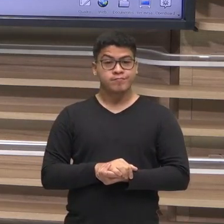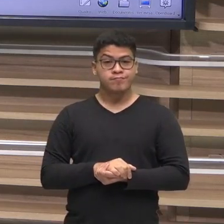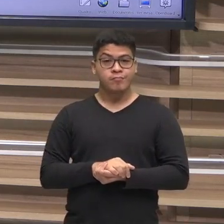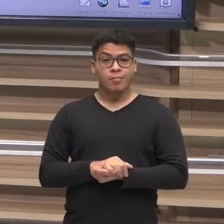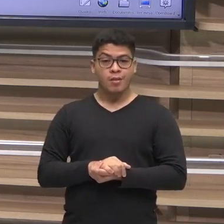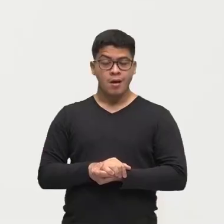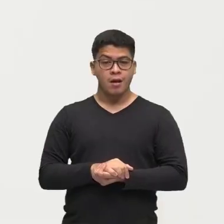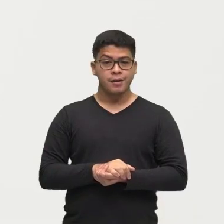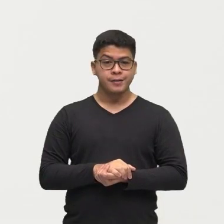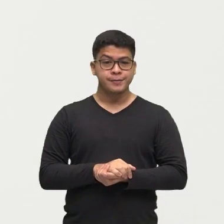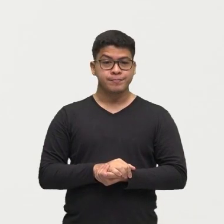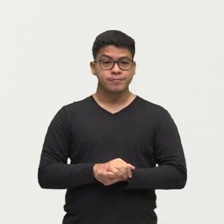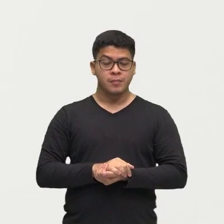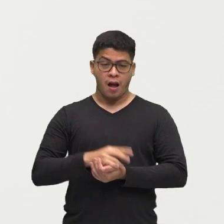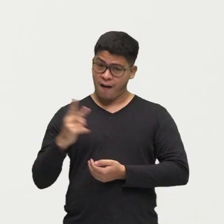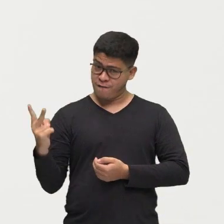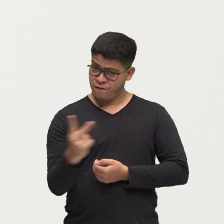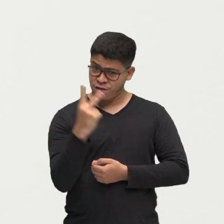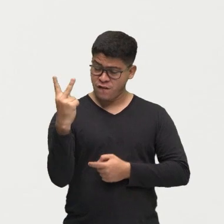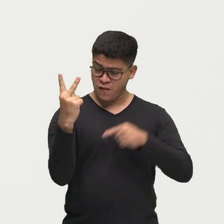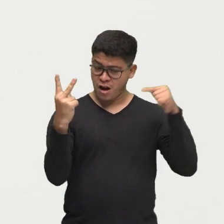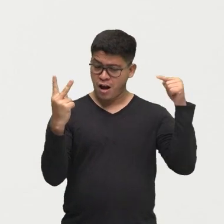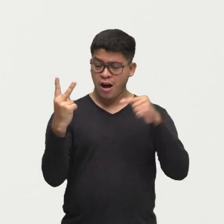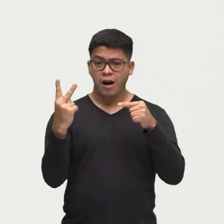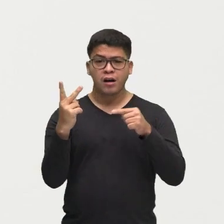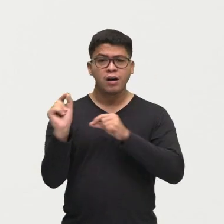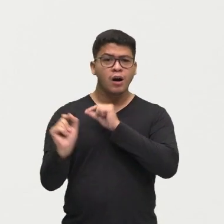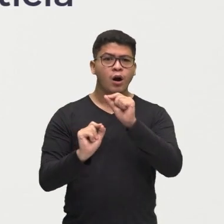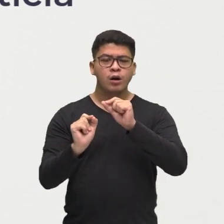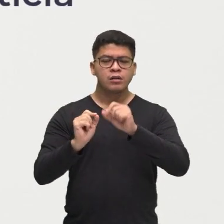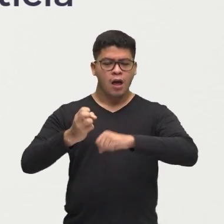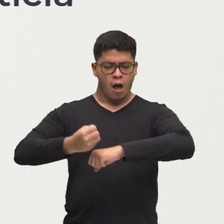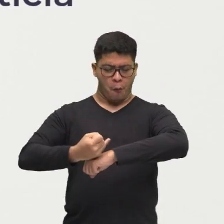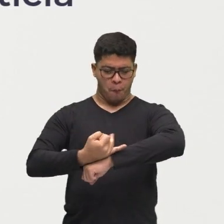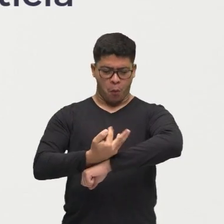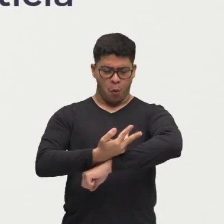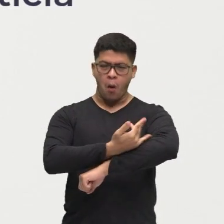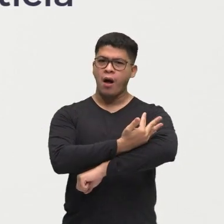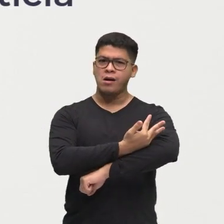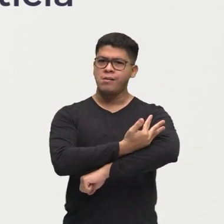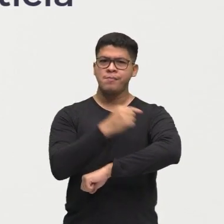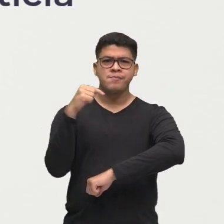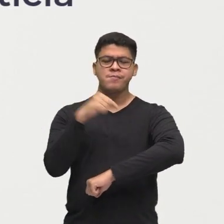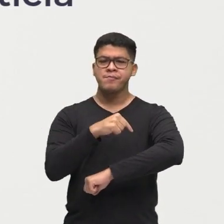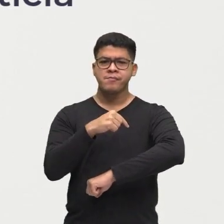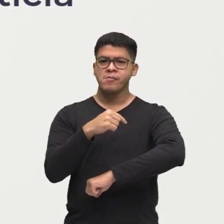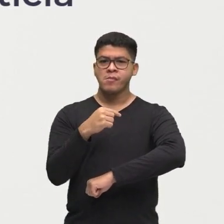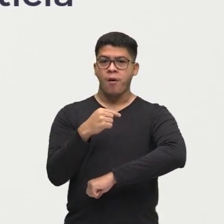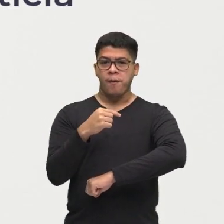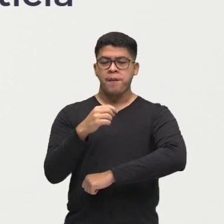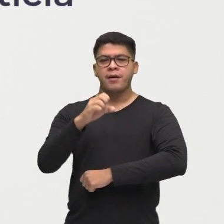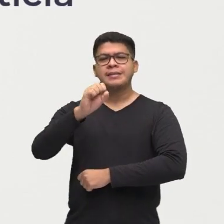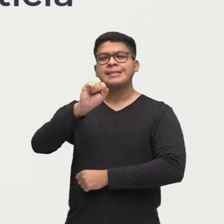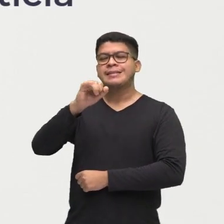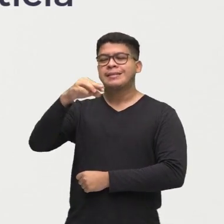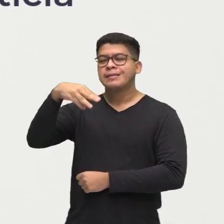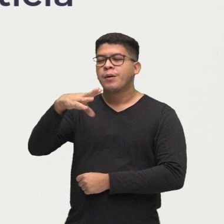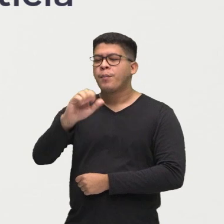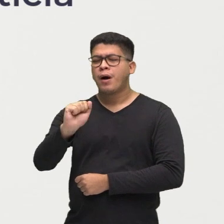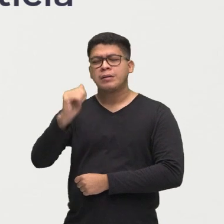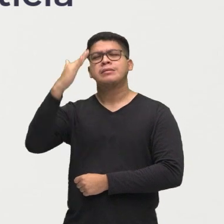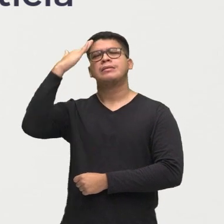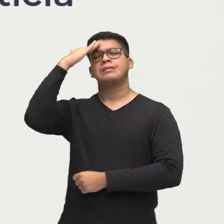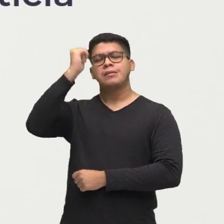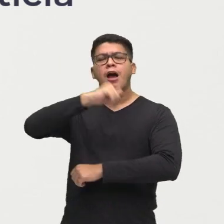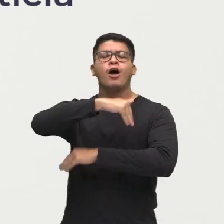Supervalorização das emoções. Quando nós voltamos aqui, olha só, ao início, Simão, meu esposo, sei tudo,